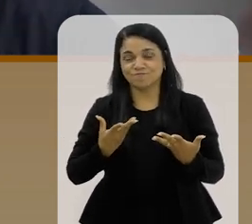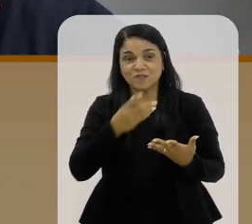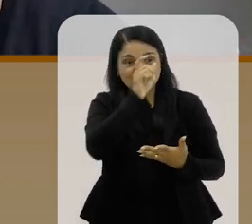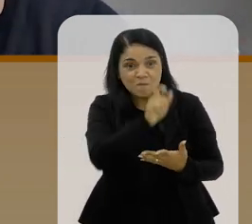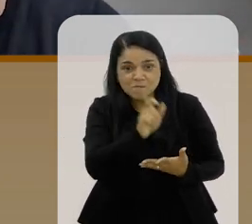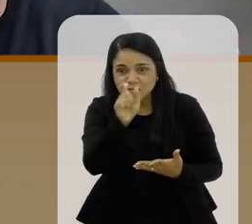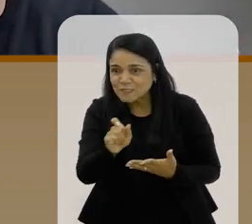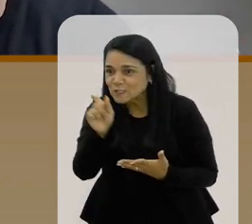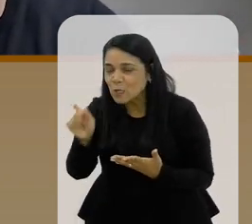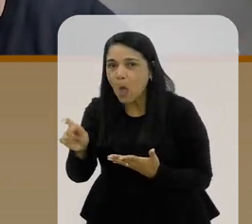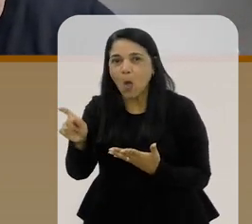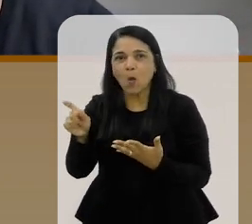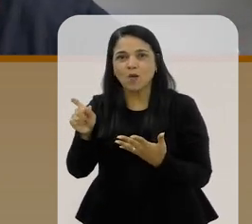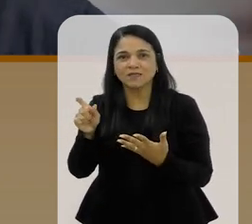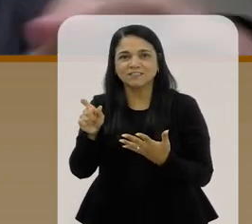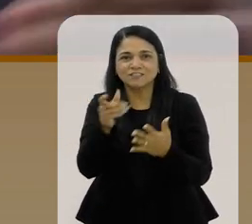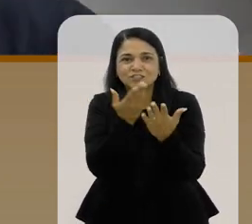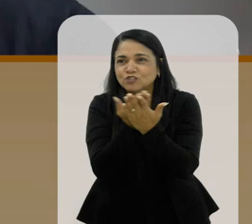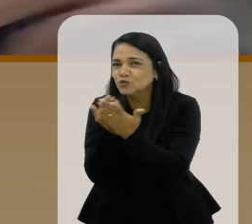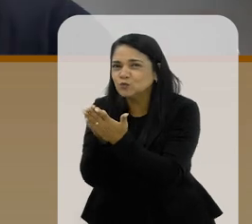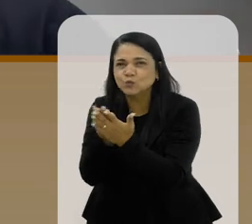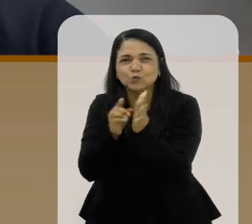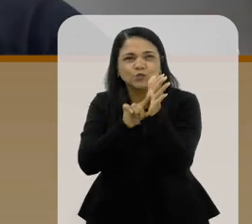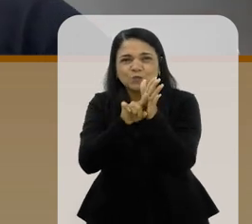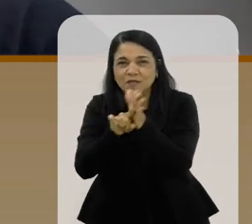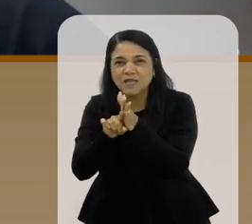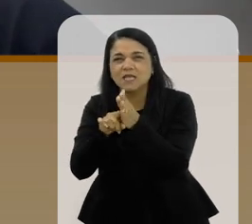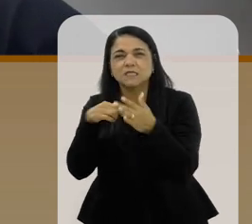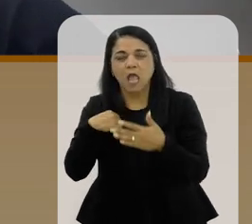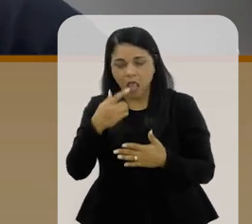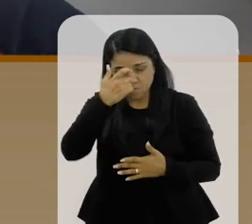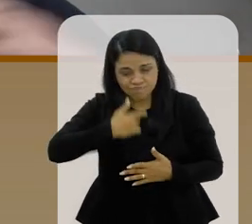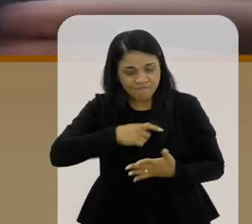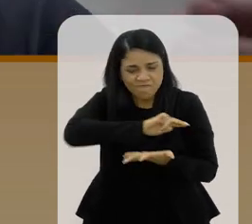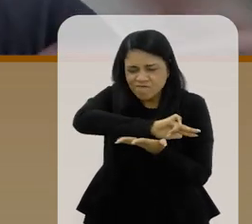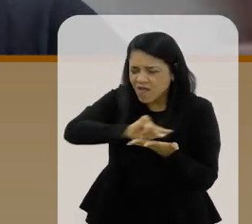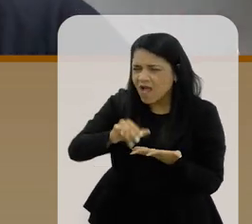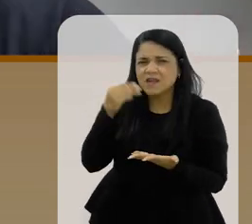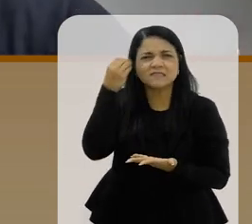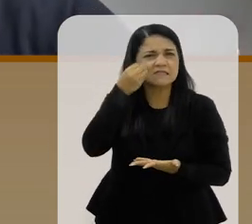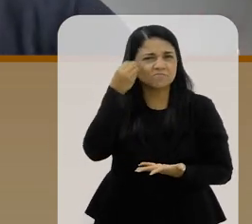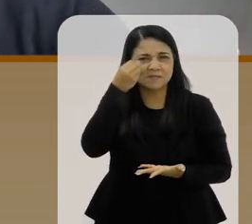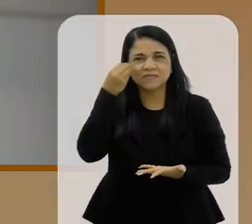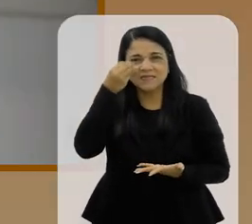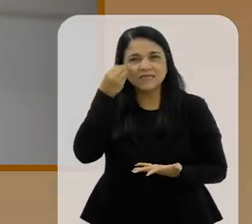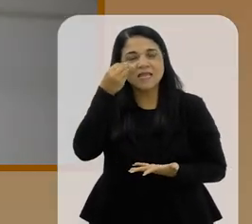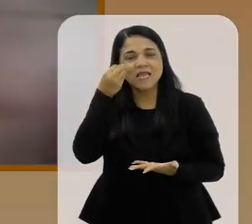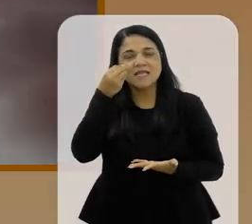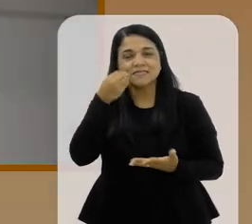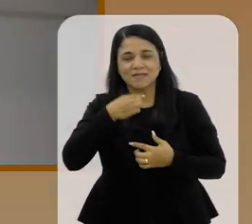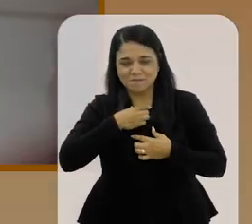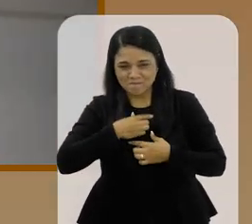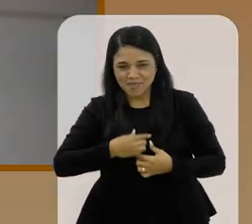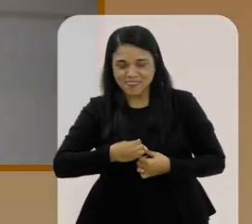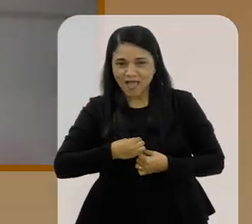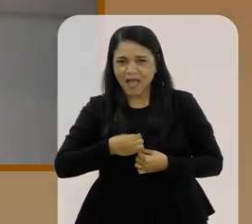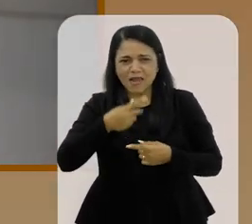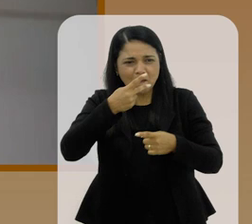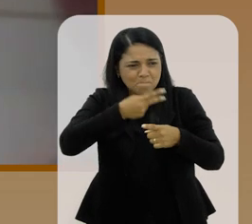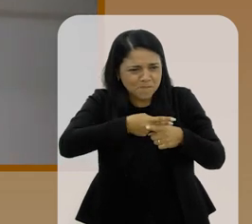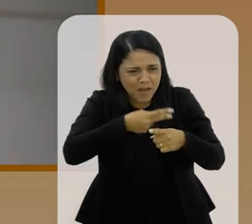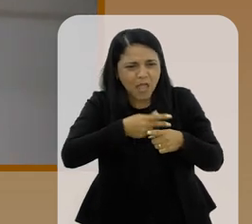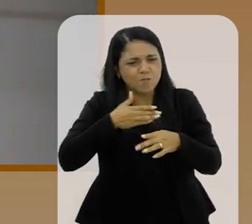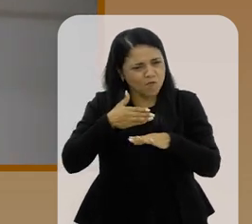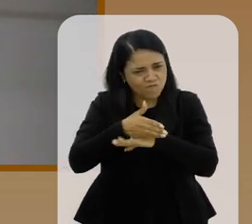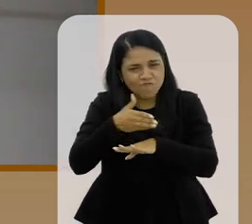e sendo feito por pessoas. Então, eu tive muitas vezes a experiência de ver, depois da medalha, eu